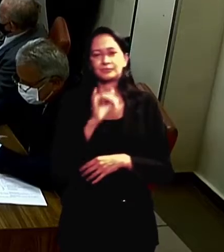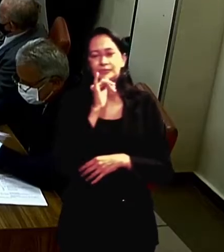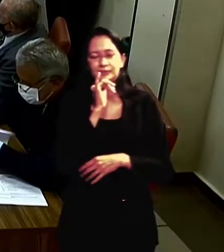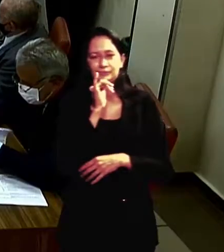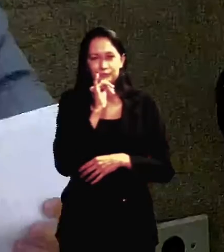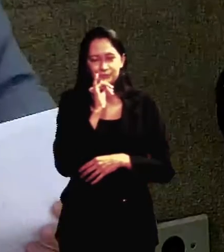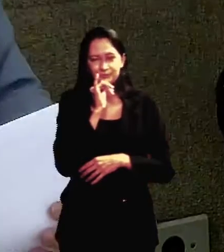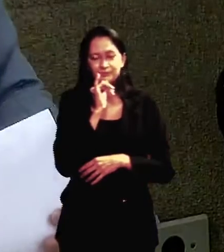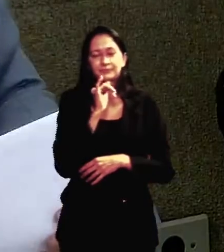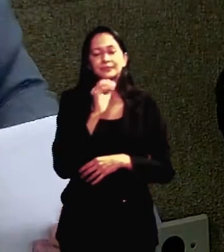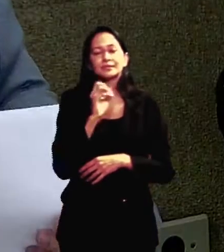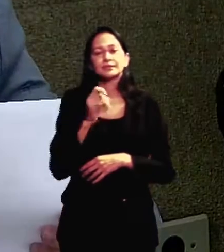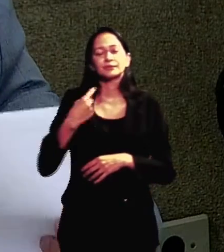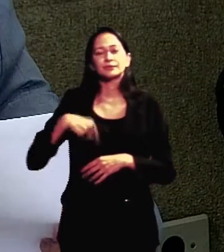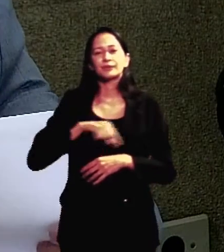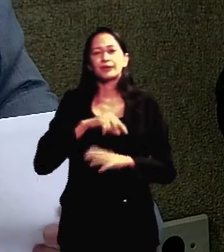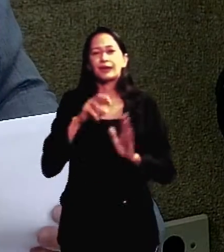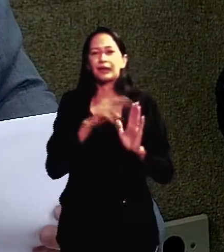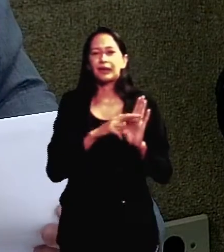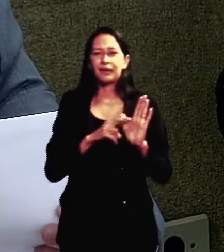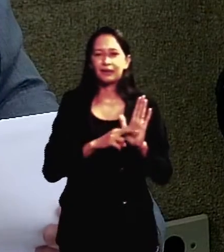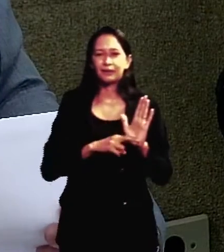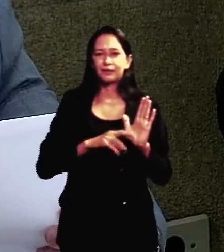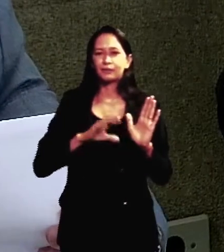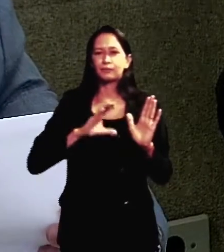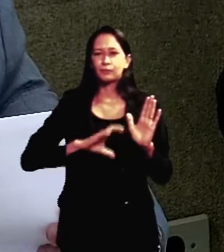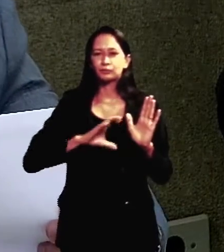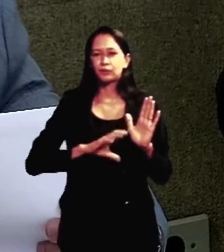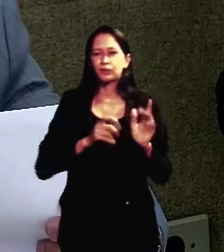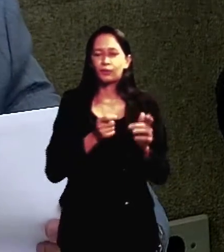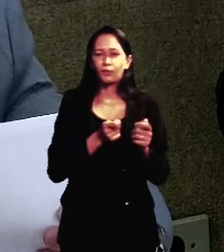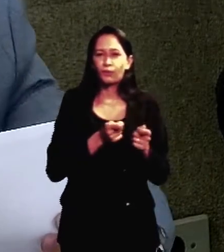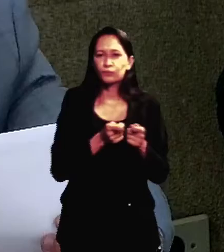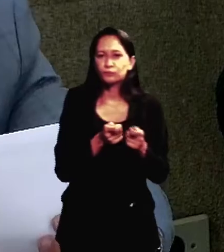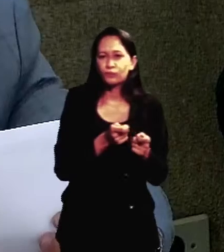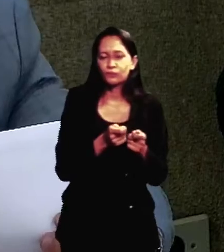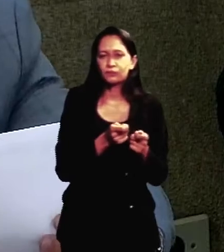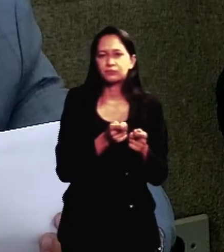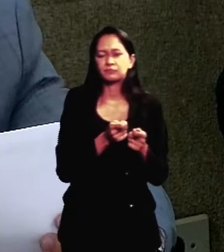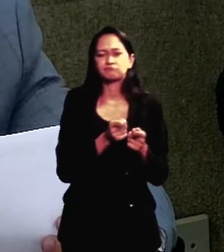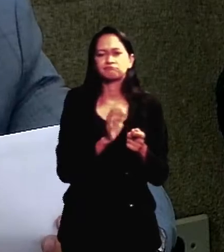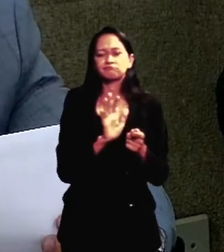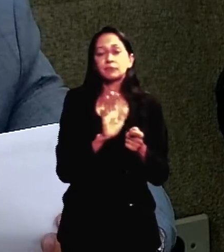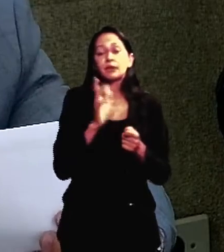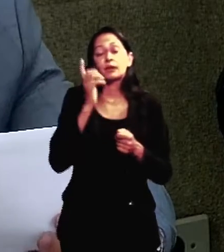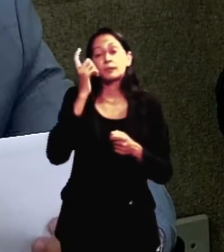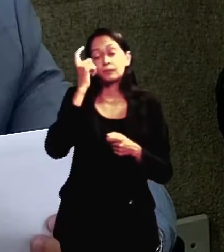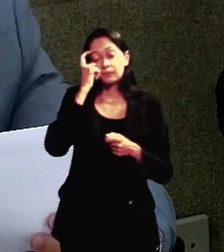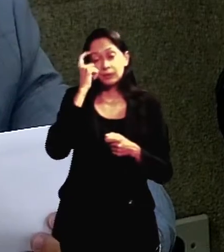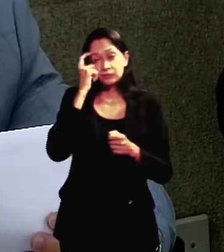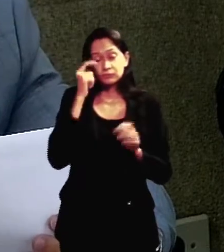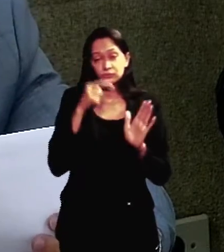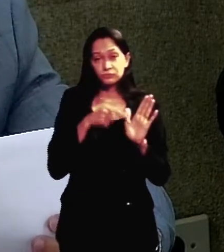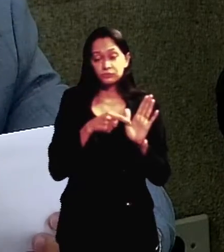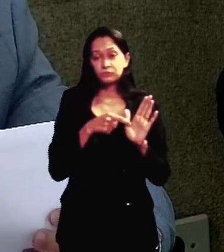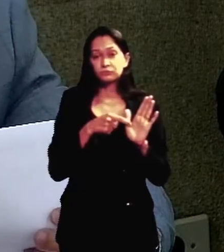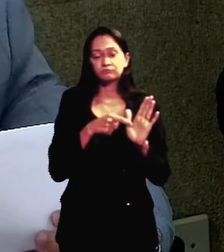você restringe o uso da língua portuguesa, primeiro que eu acho que é passível